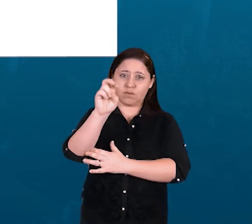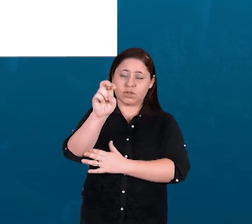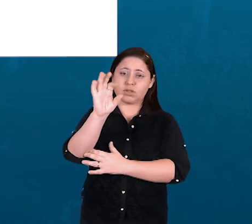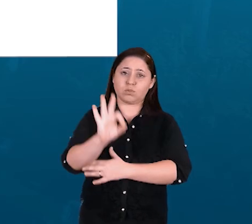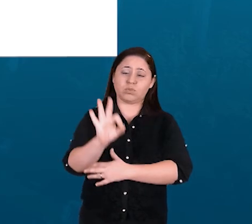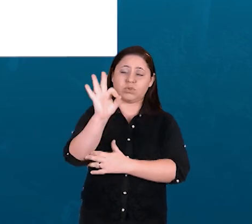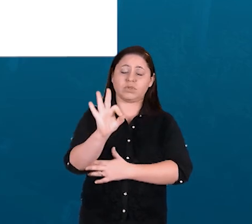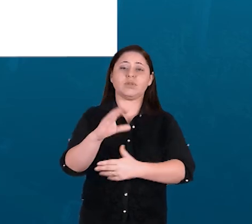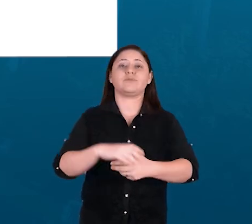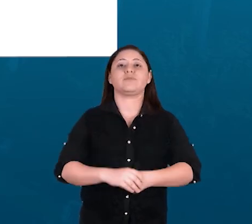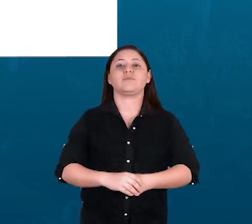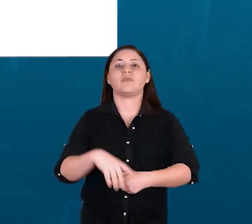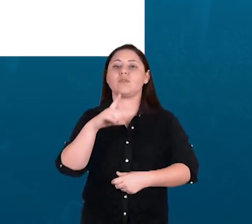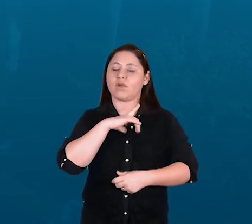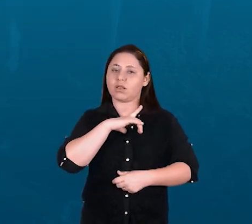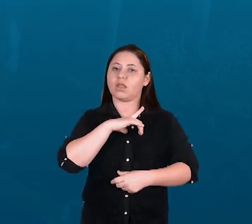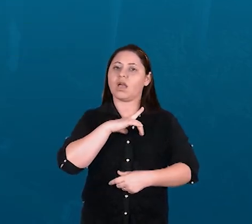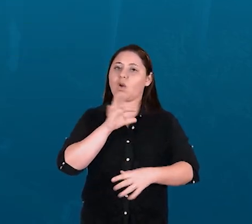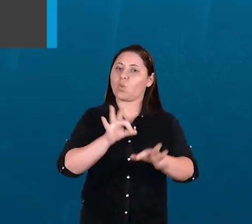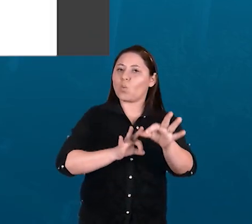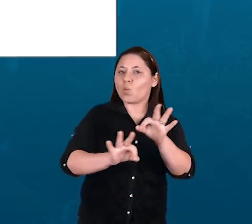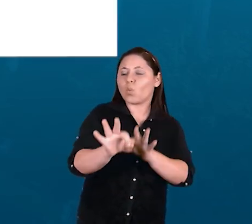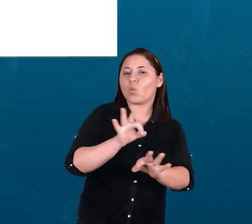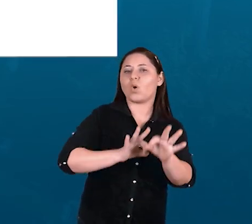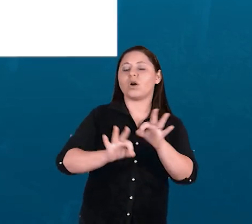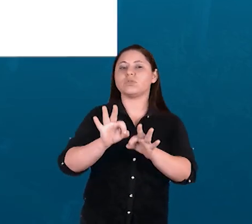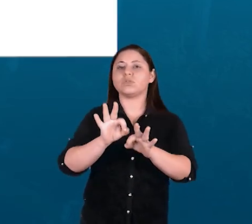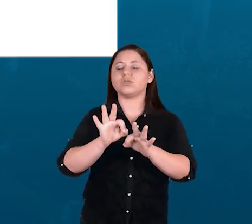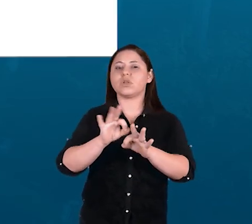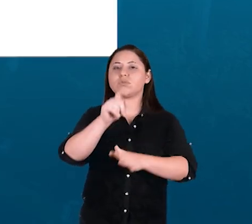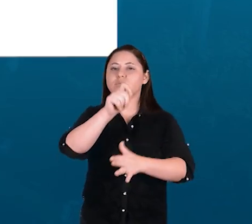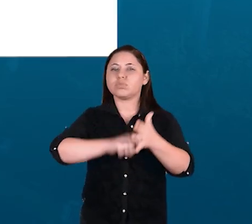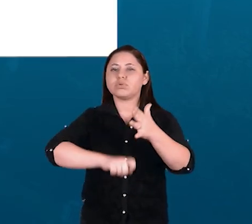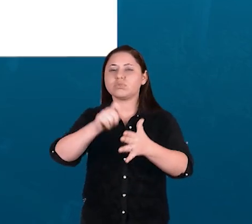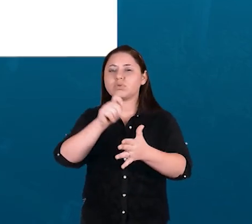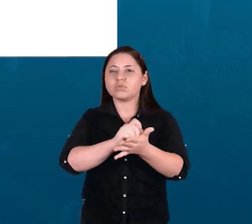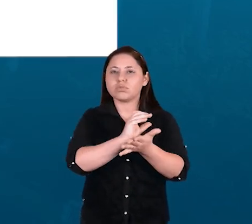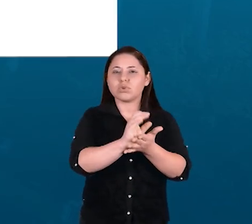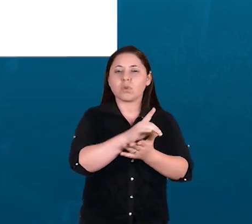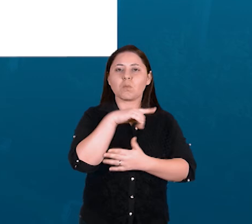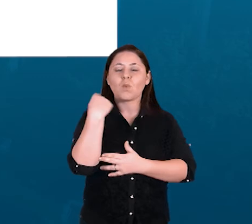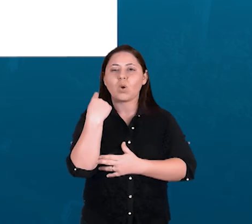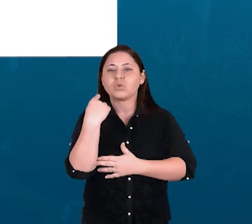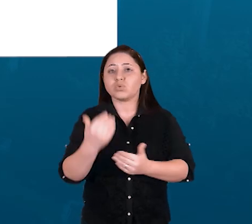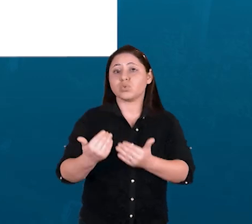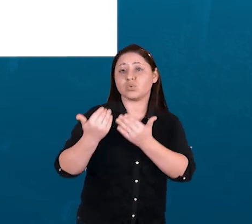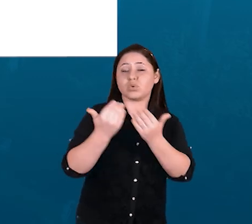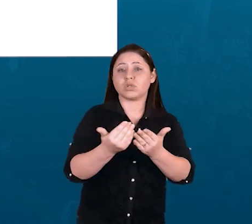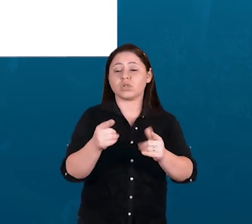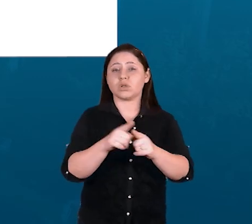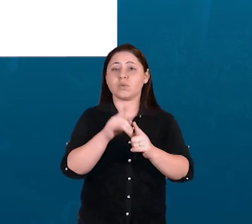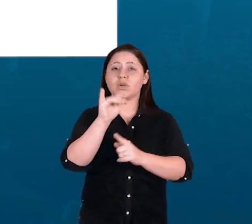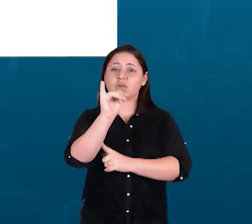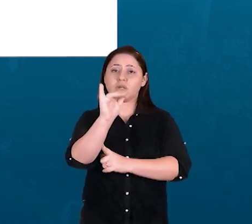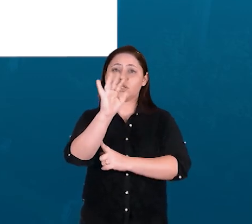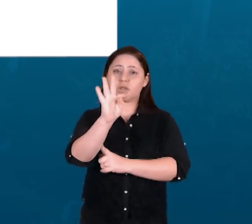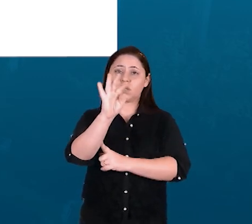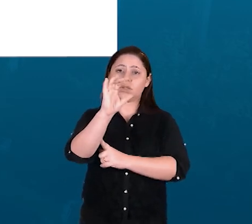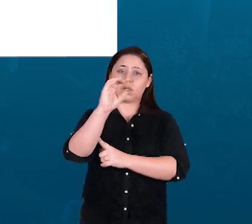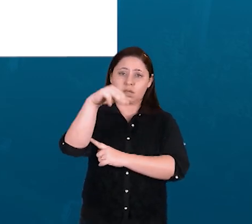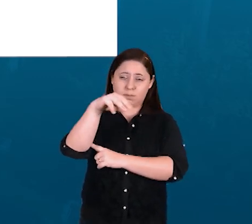e 95%. Haverá manutenção de alíquotas do Imposto sobre Transmissão, Causa-Mortes e Doação,